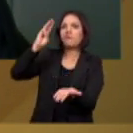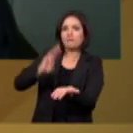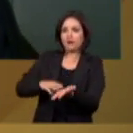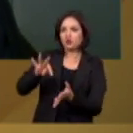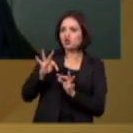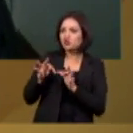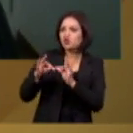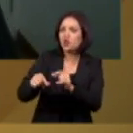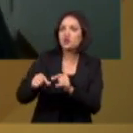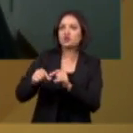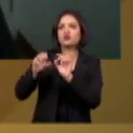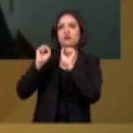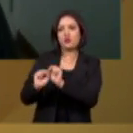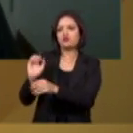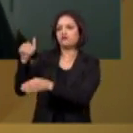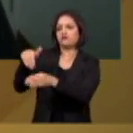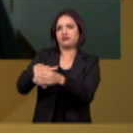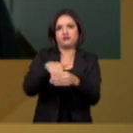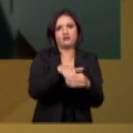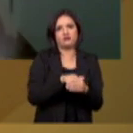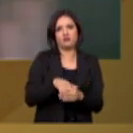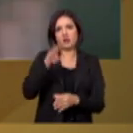dos tribunais